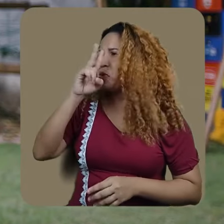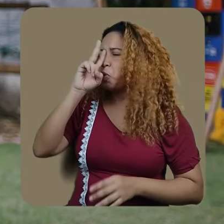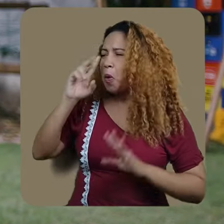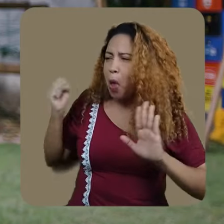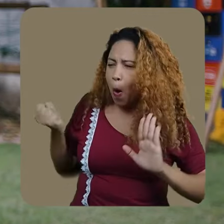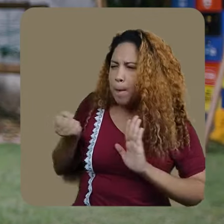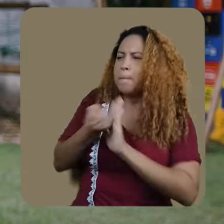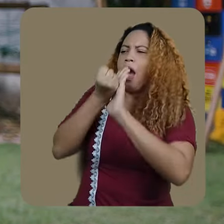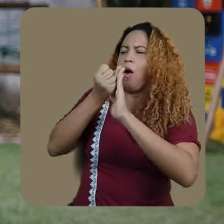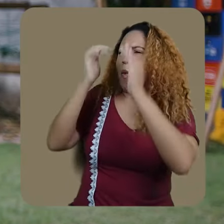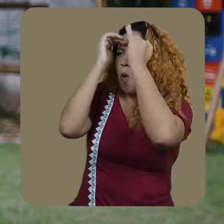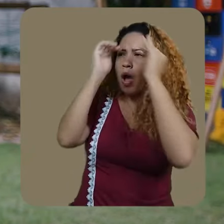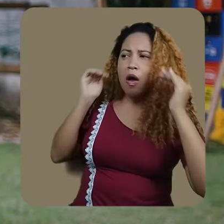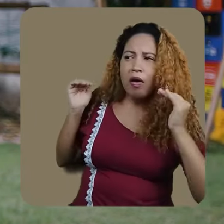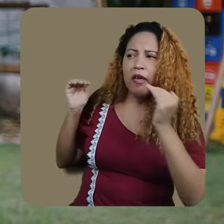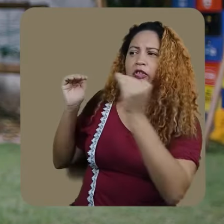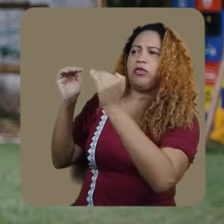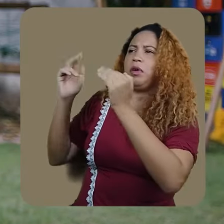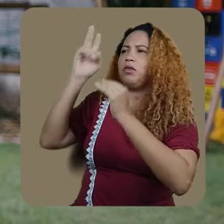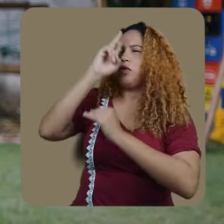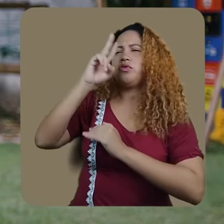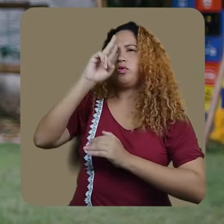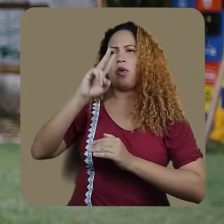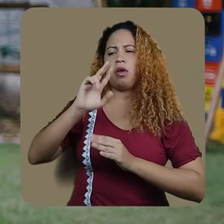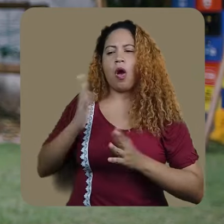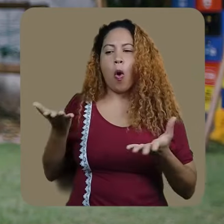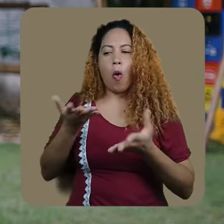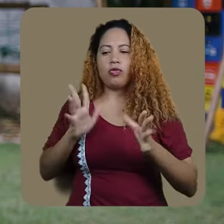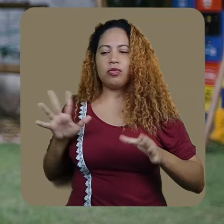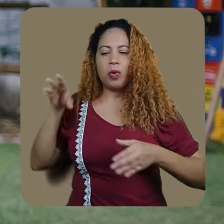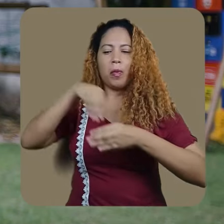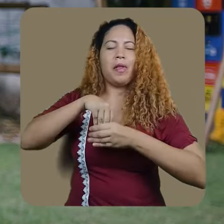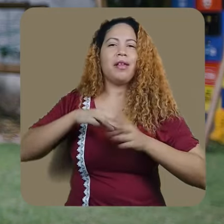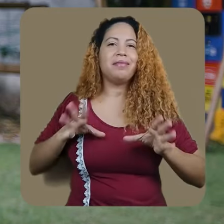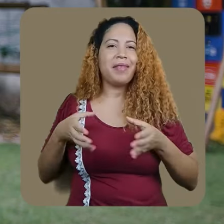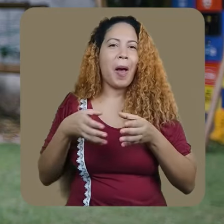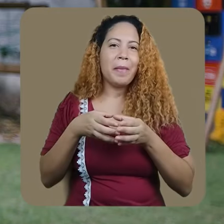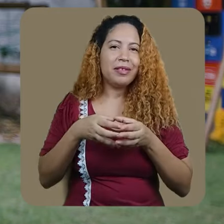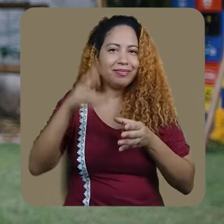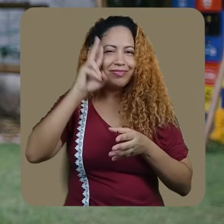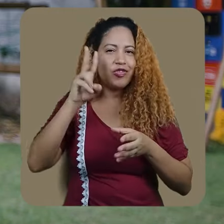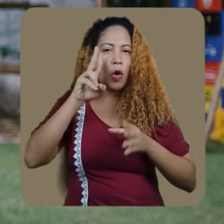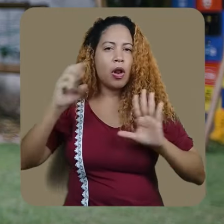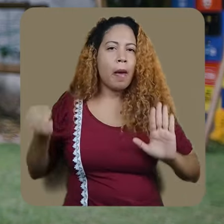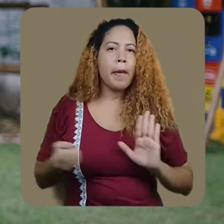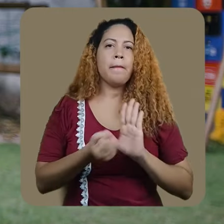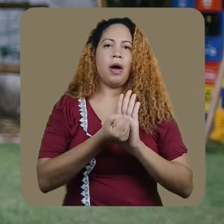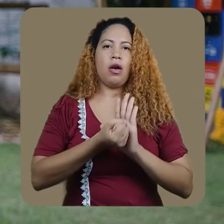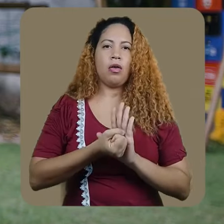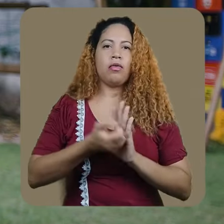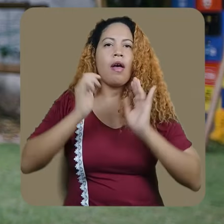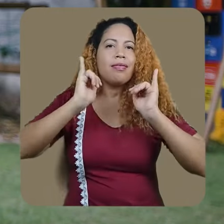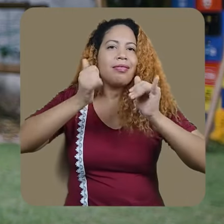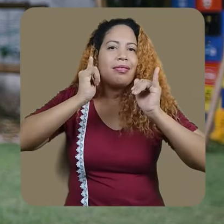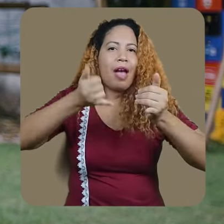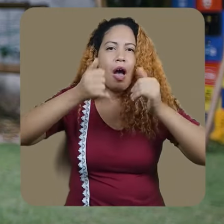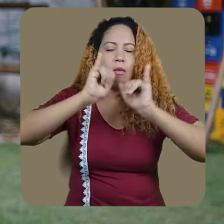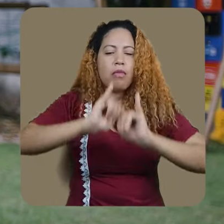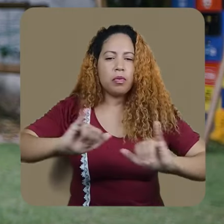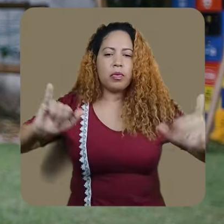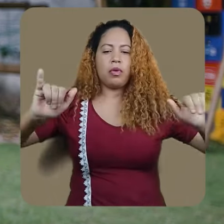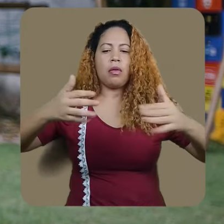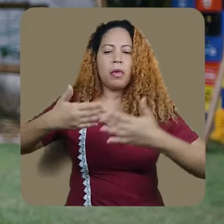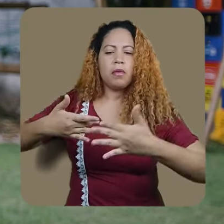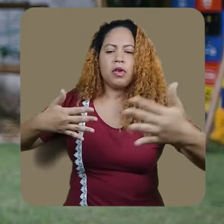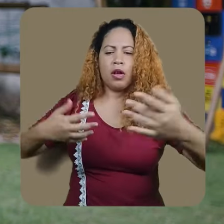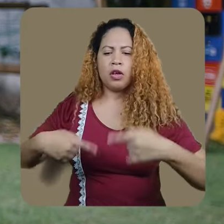essa banda. Eu respeito a história dessa banda. Hoje eu faço parte dessa história também. Ajudo a contar essa história. E daqui pra frente